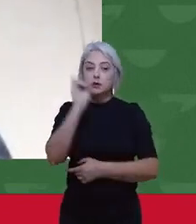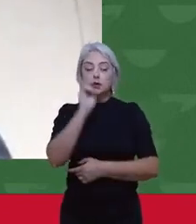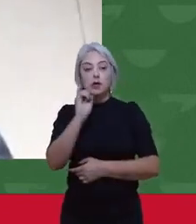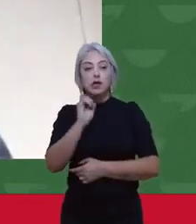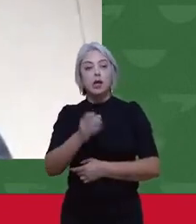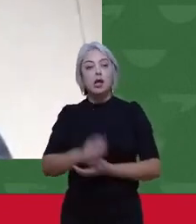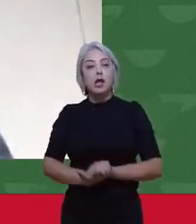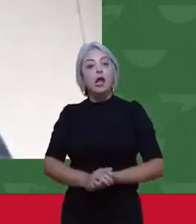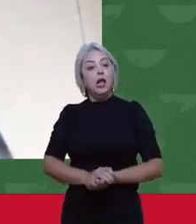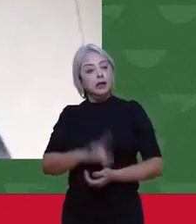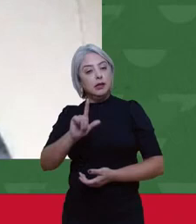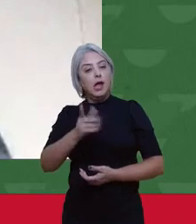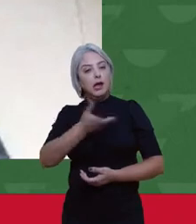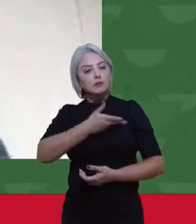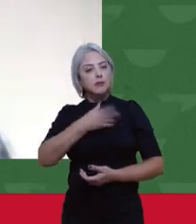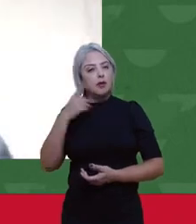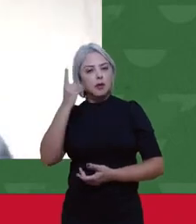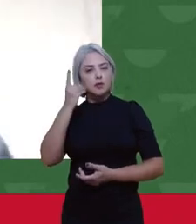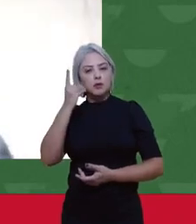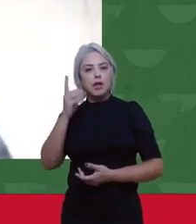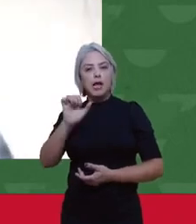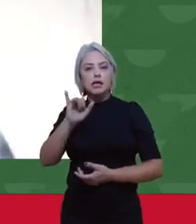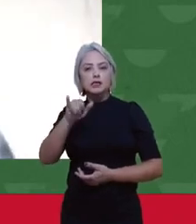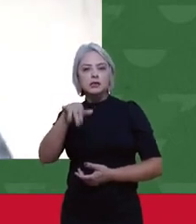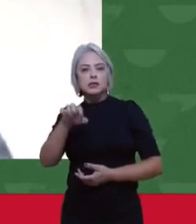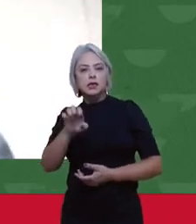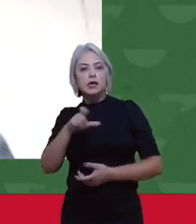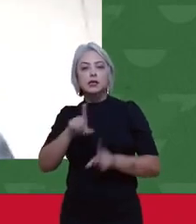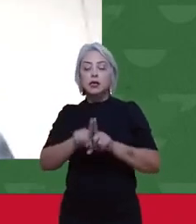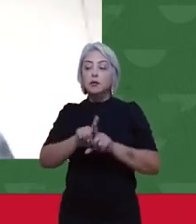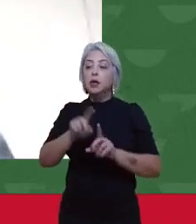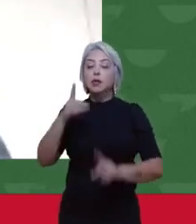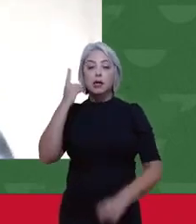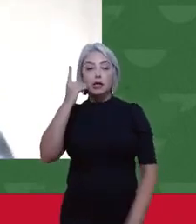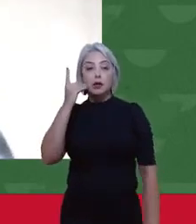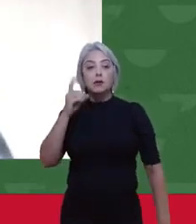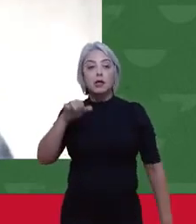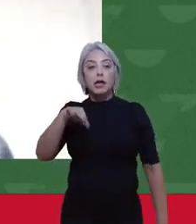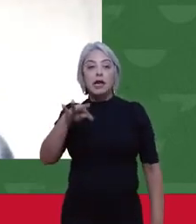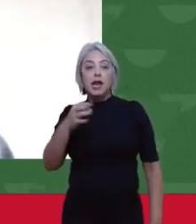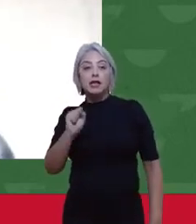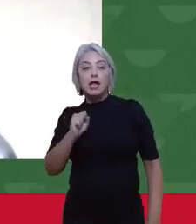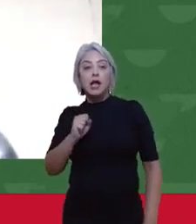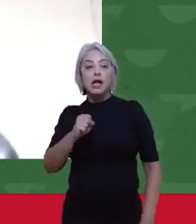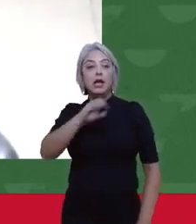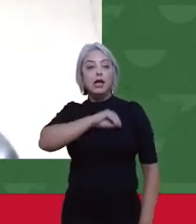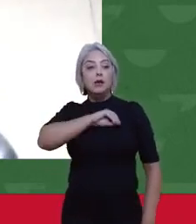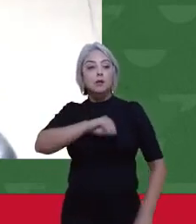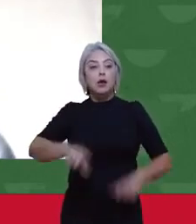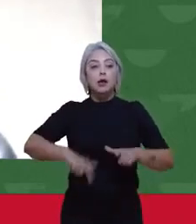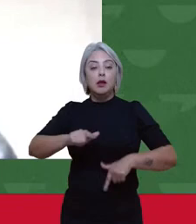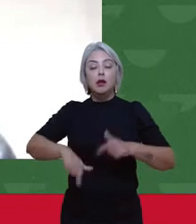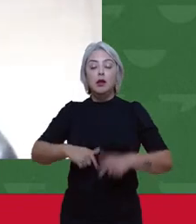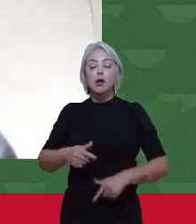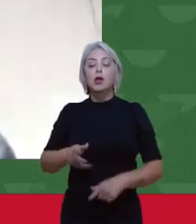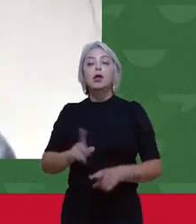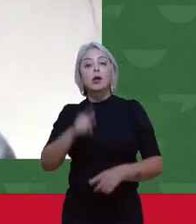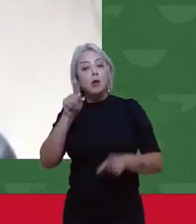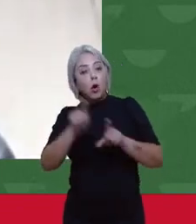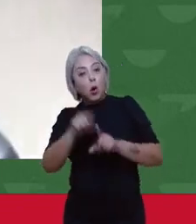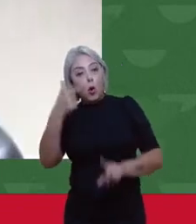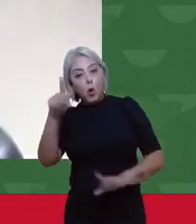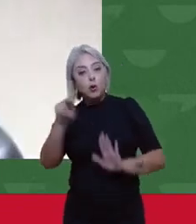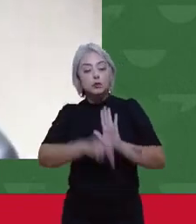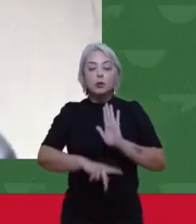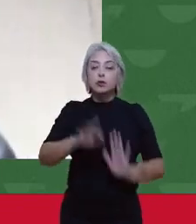companheira Luziane. A gente tem muito projeto, tem um projeto da deputada Natália, que fala sobre emprego e renda, tem um projeto também do companheiro Padilha, que